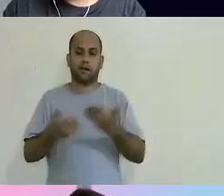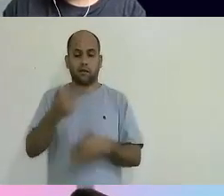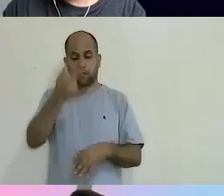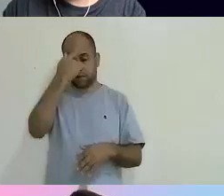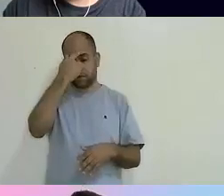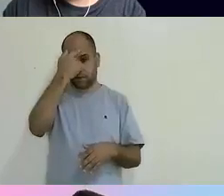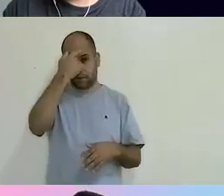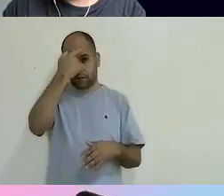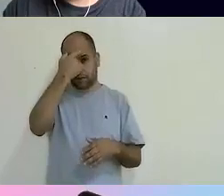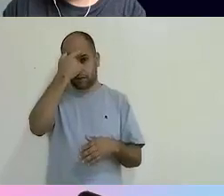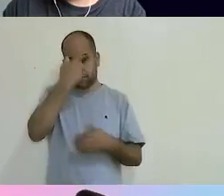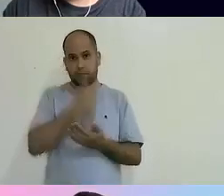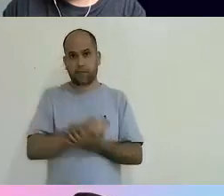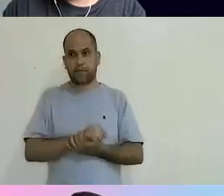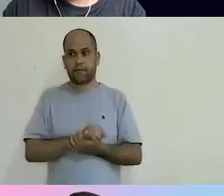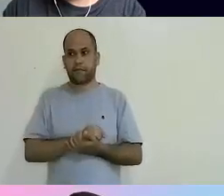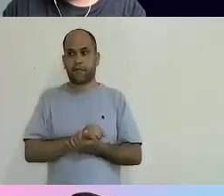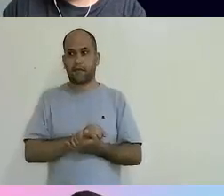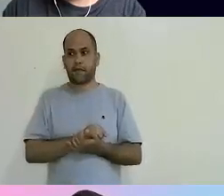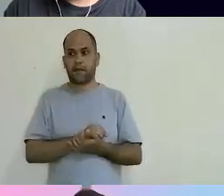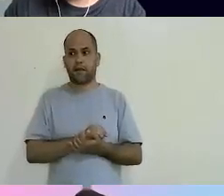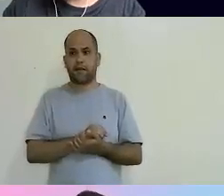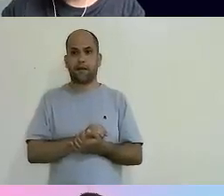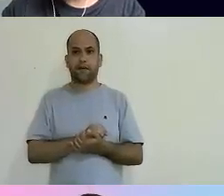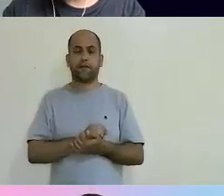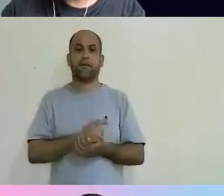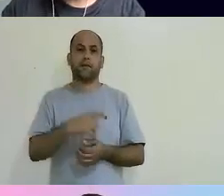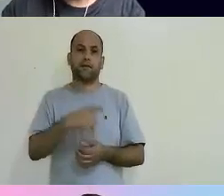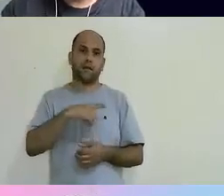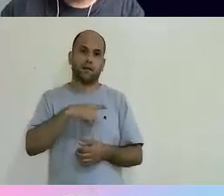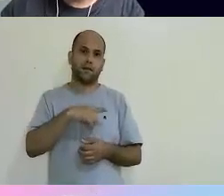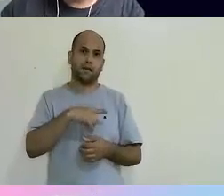relações mais conscientes você vai ter